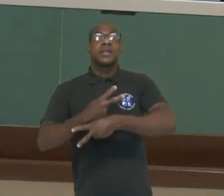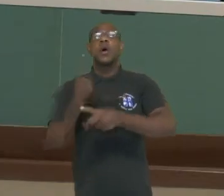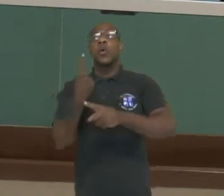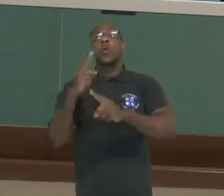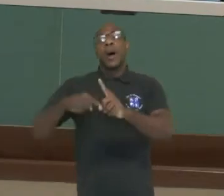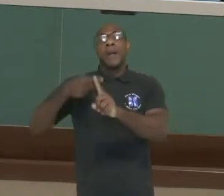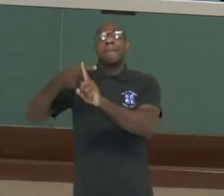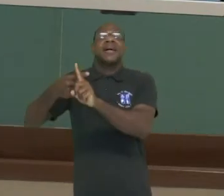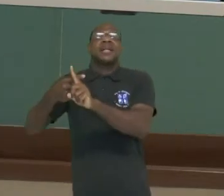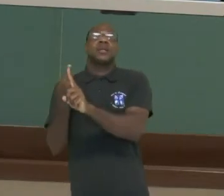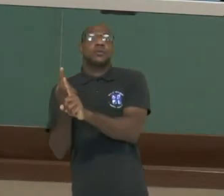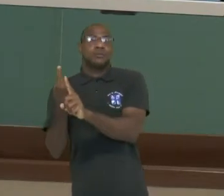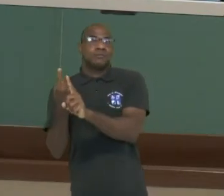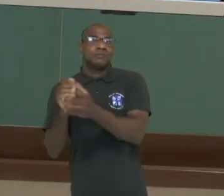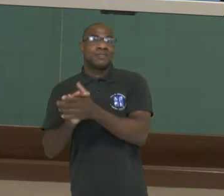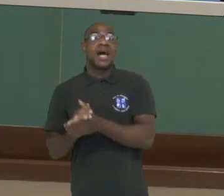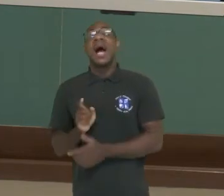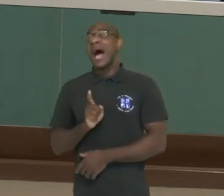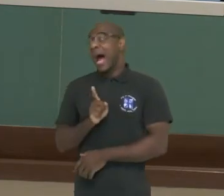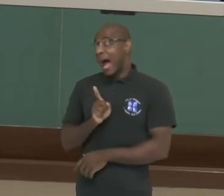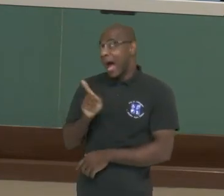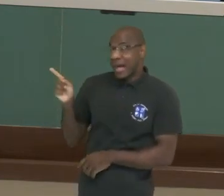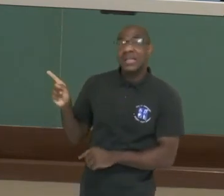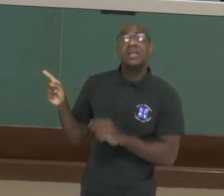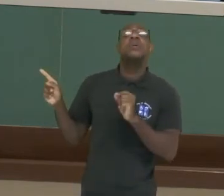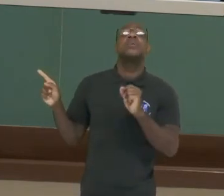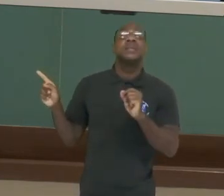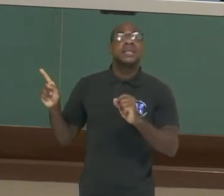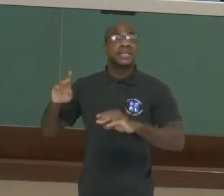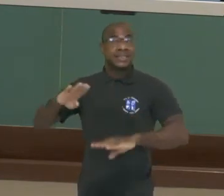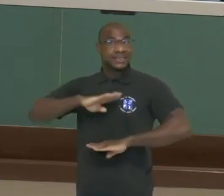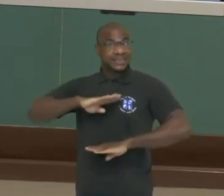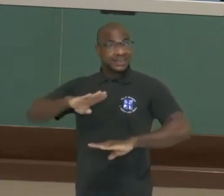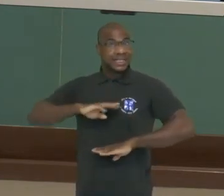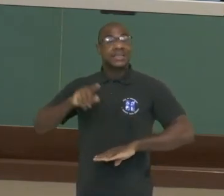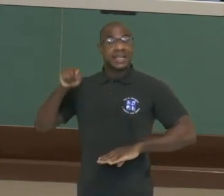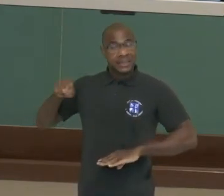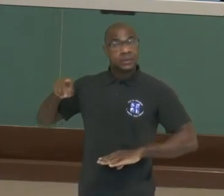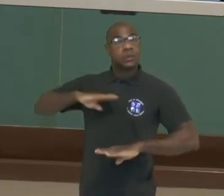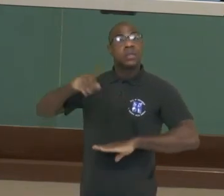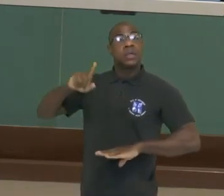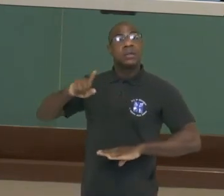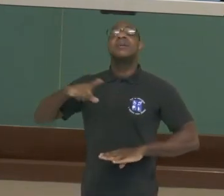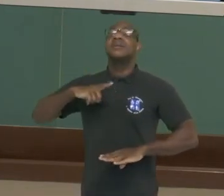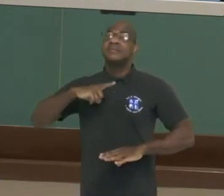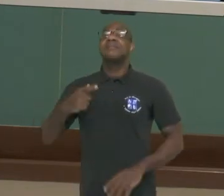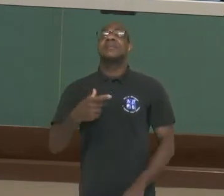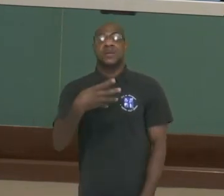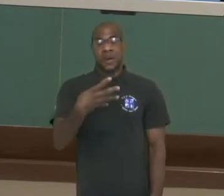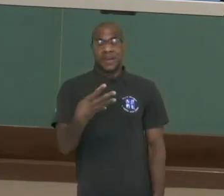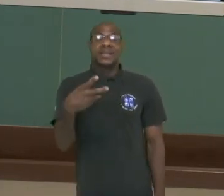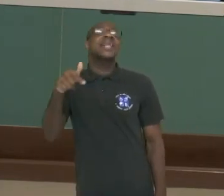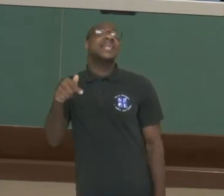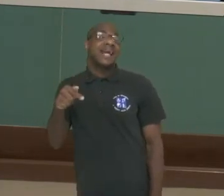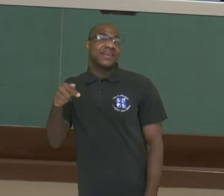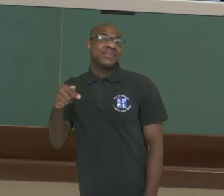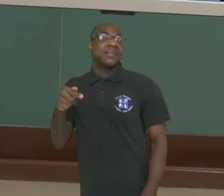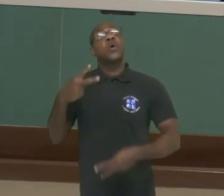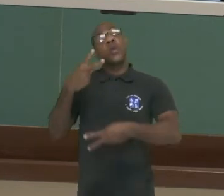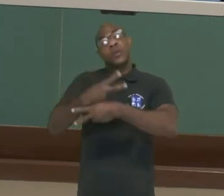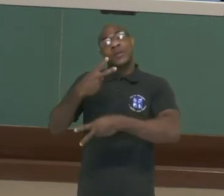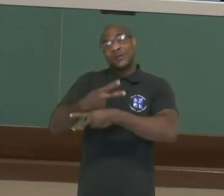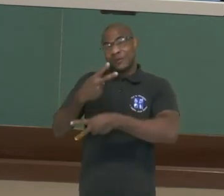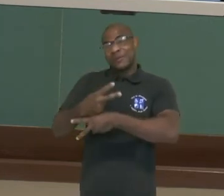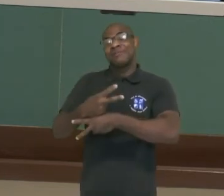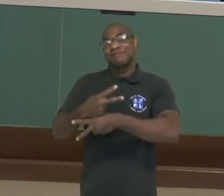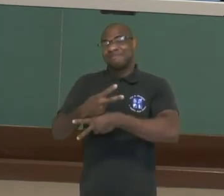mais. Neste caso, então, o indivíduo ficará com 47